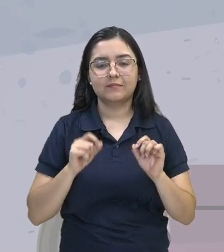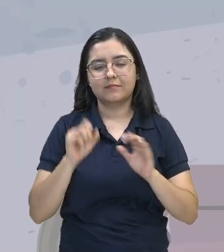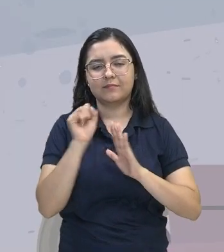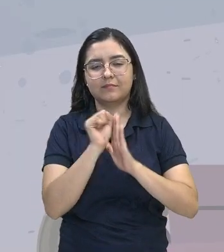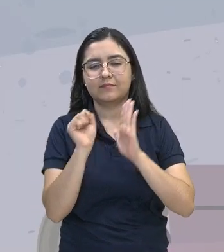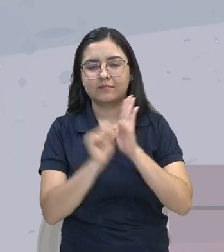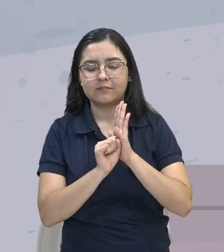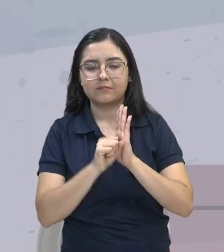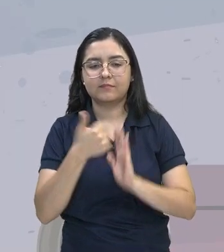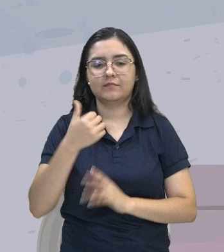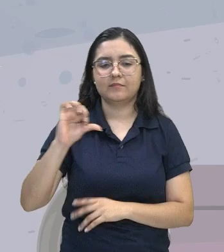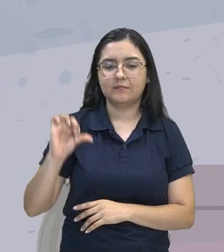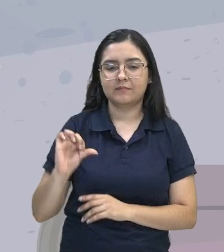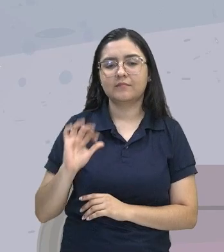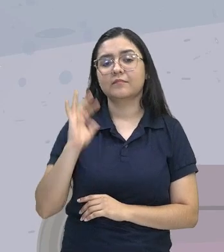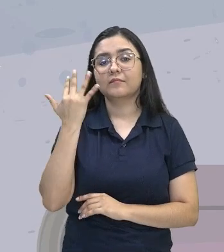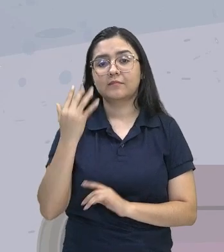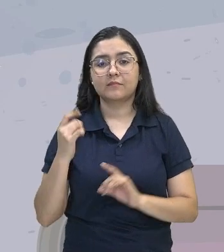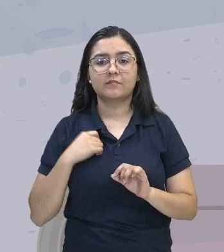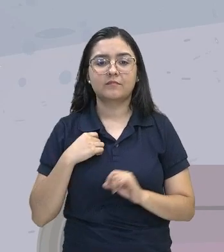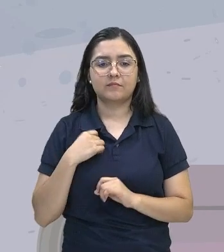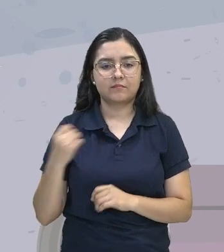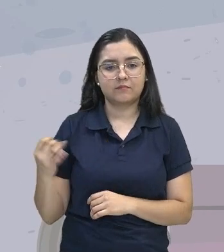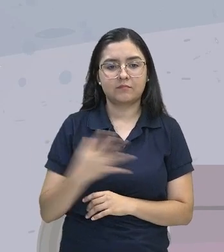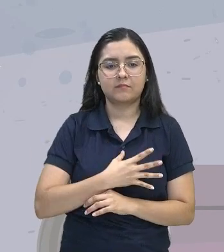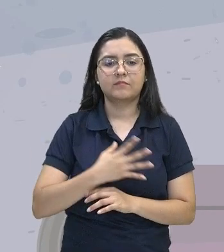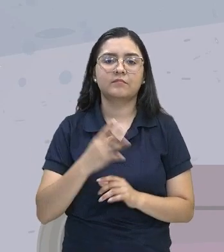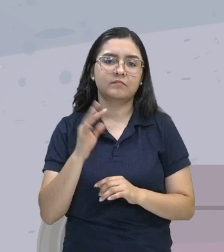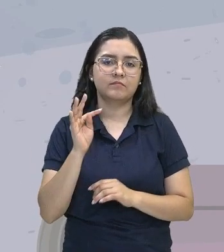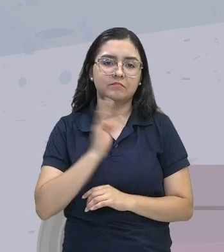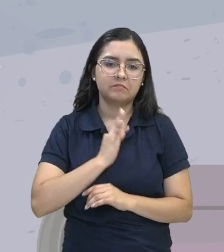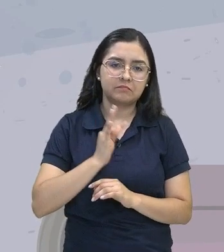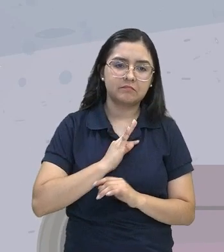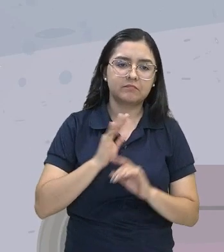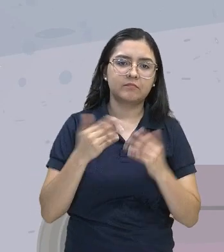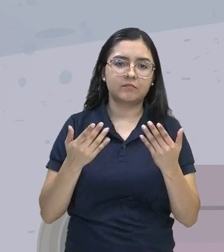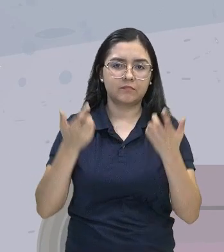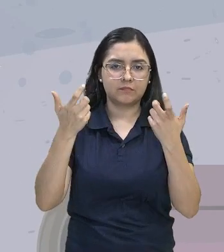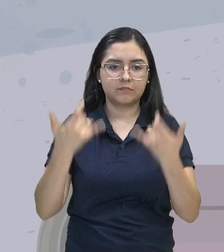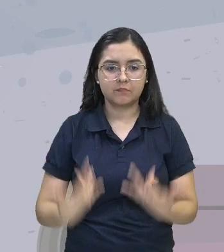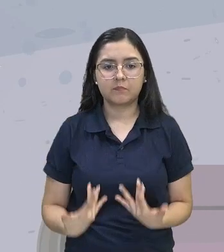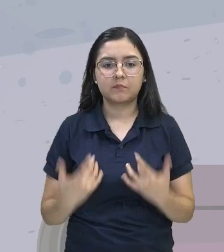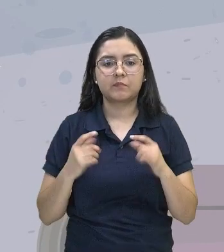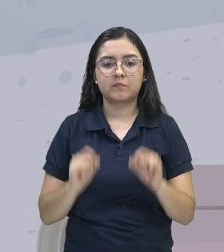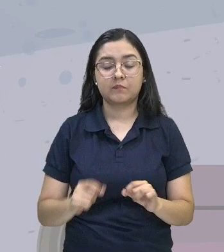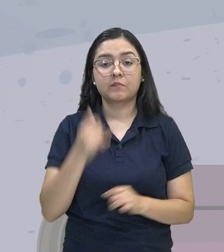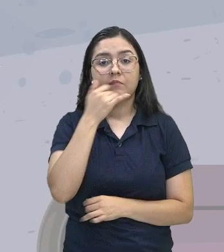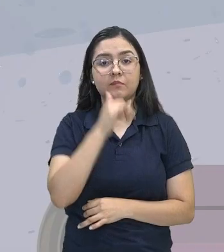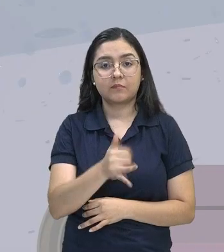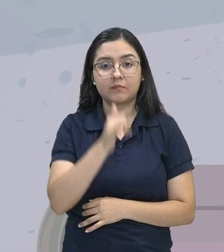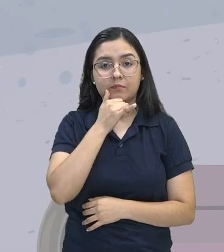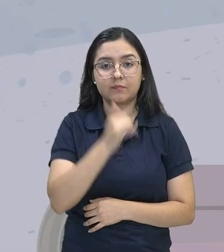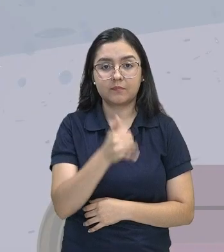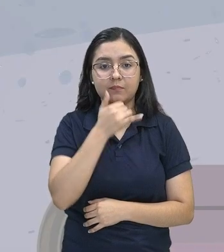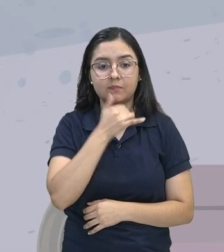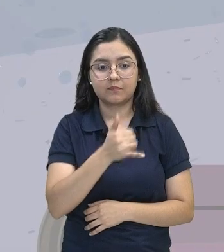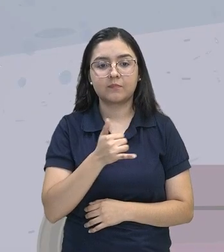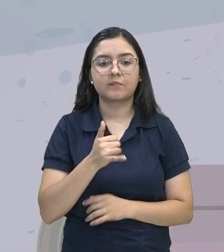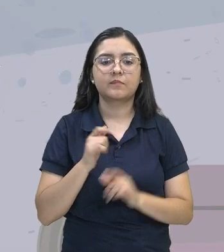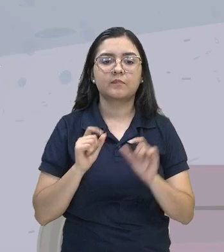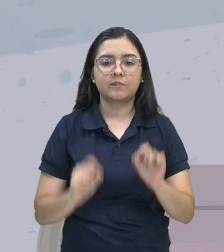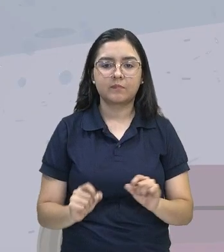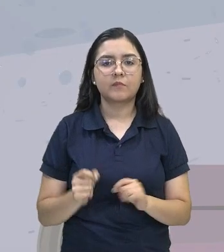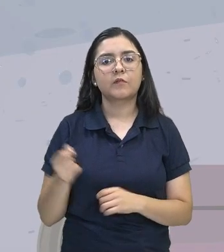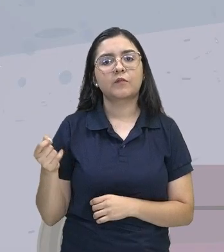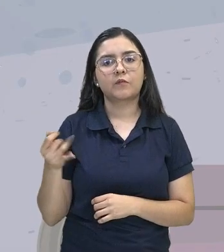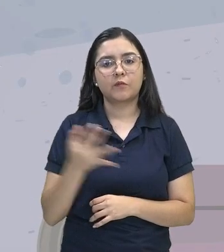XIX, ocorreram algumas inovações técnicas, entre elas, como eu falei para vocês, a eletricidade, que foi um novo